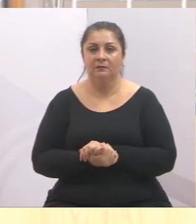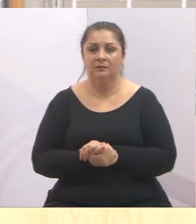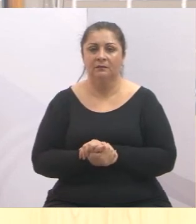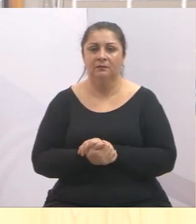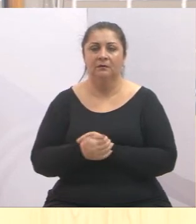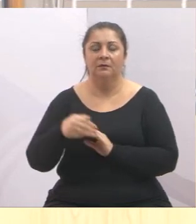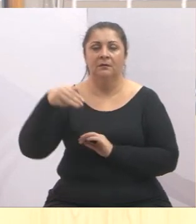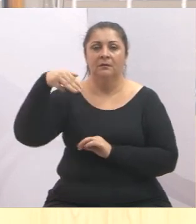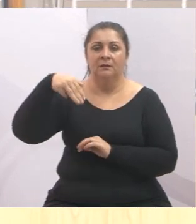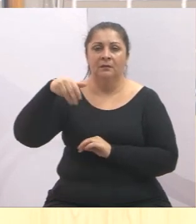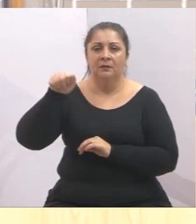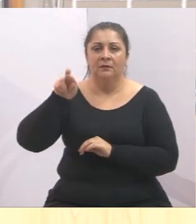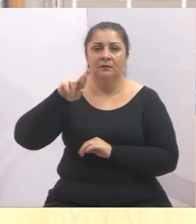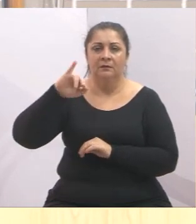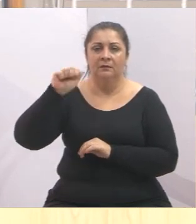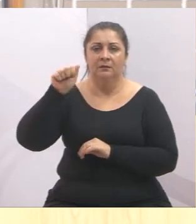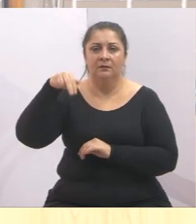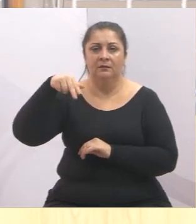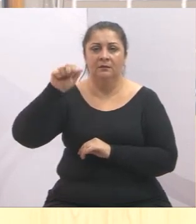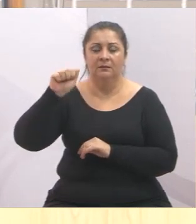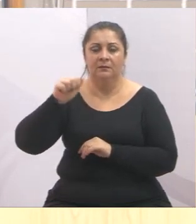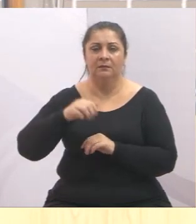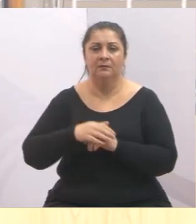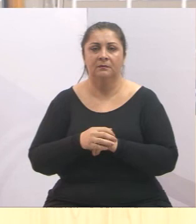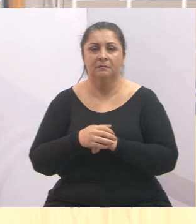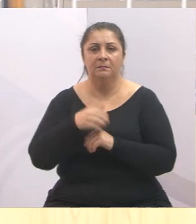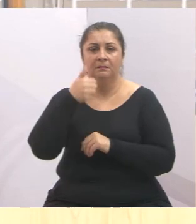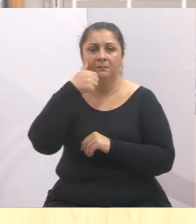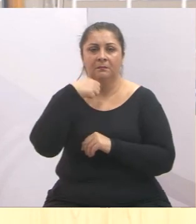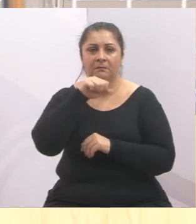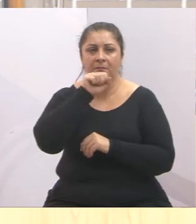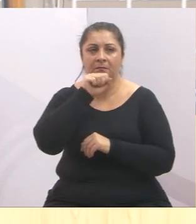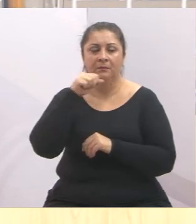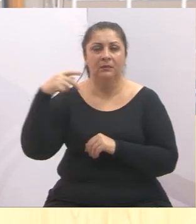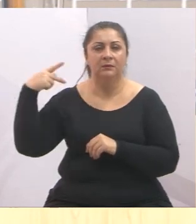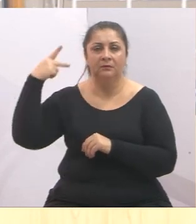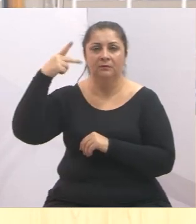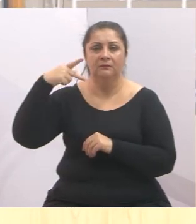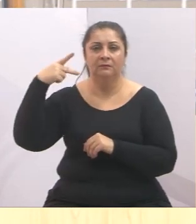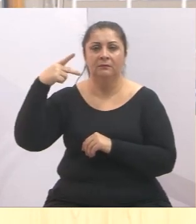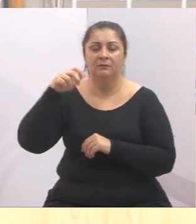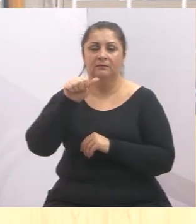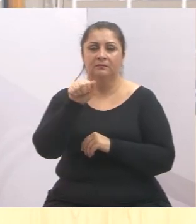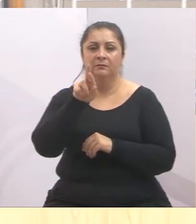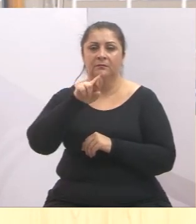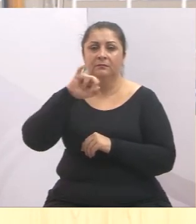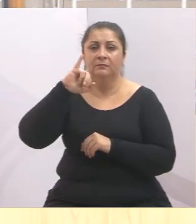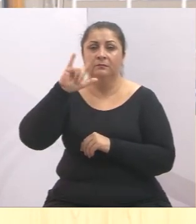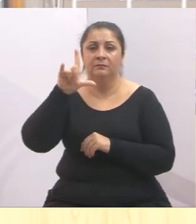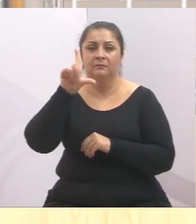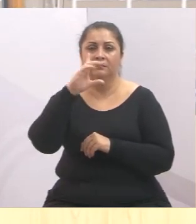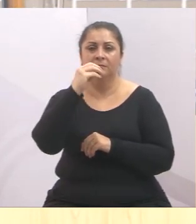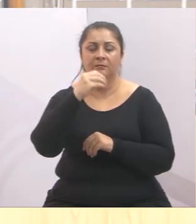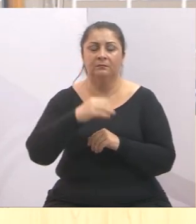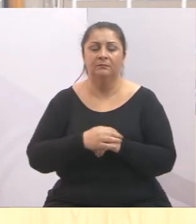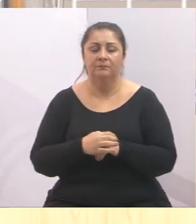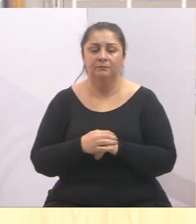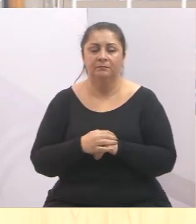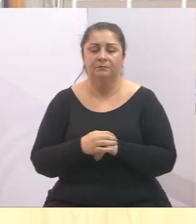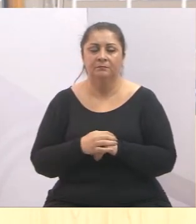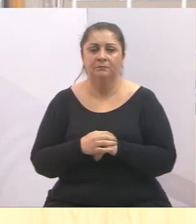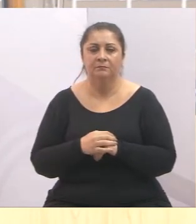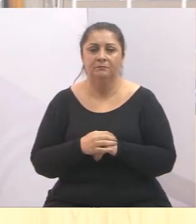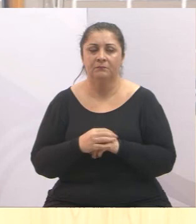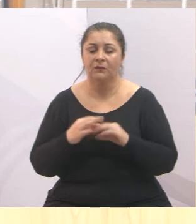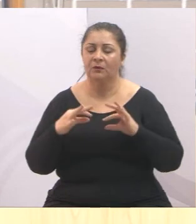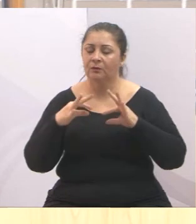Mariana Rosa Batista, mãe do vereador Arildo Batista, formulado pelo vereador,